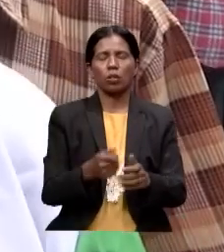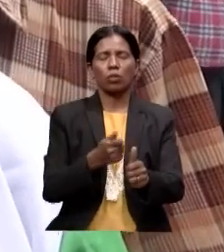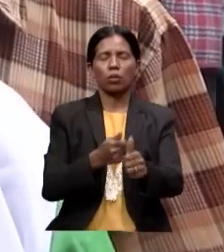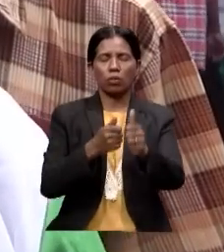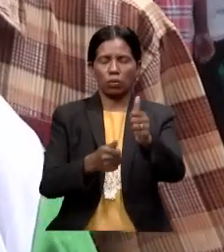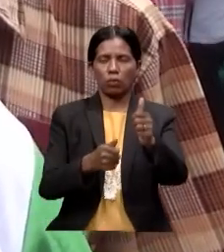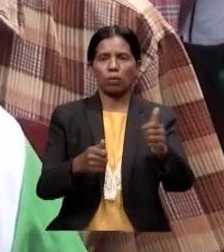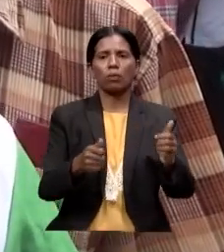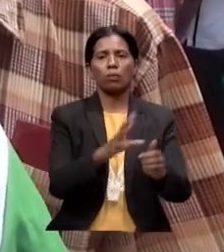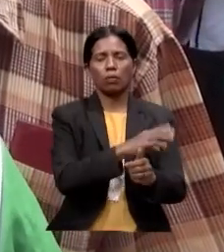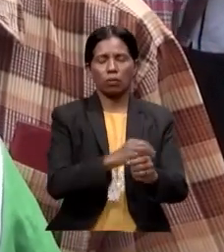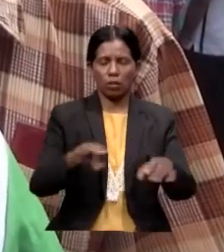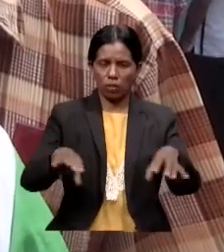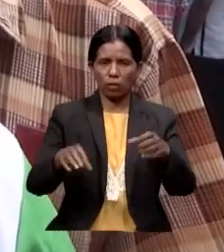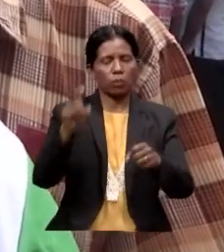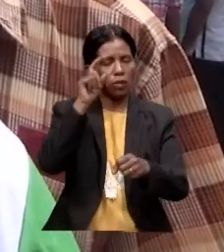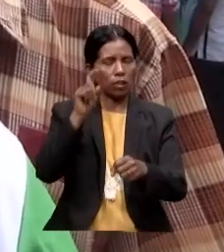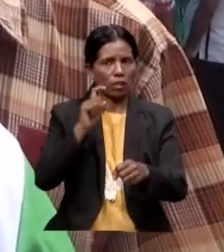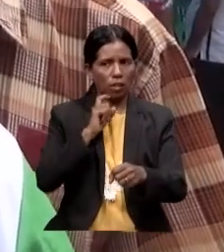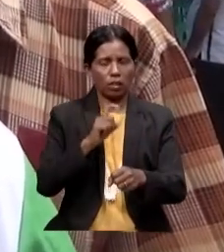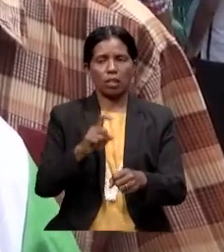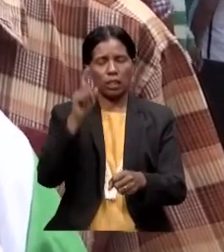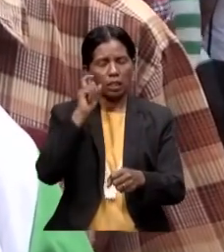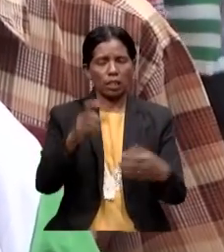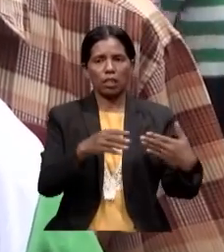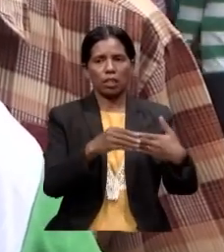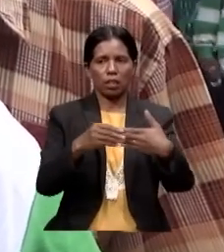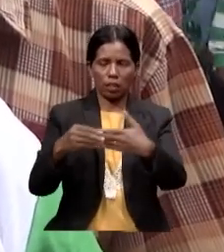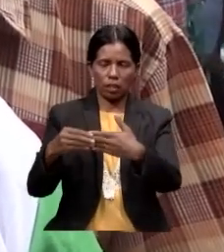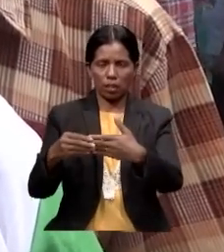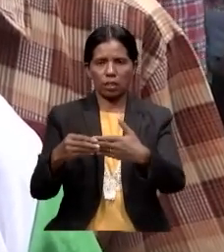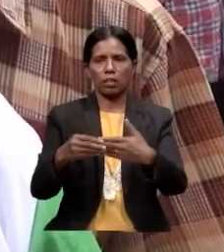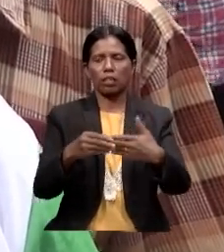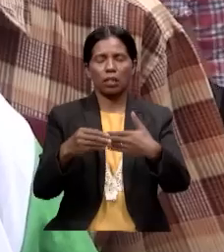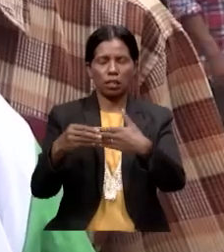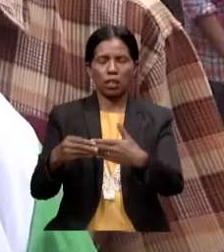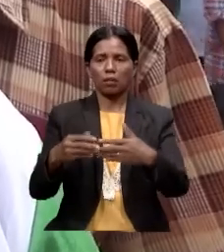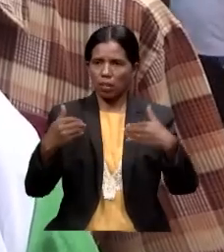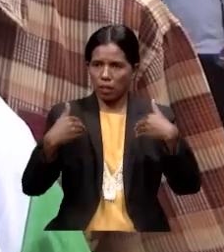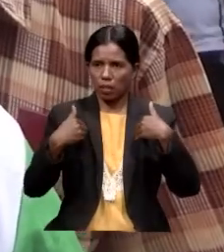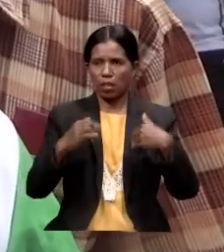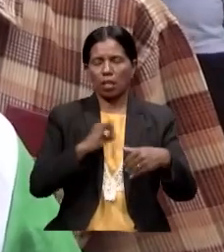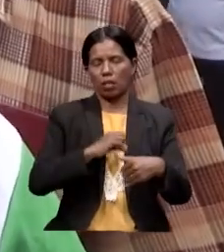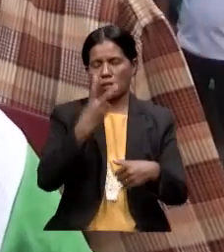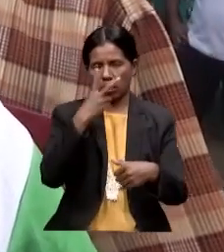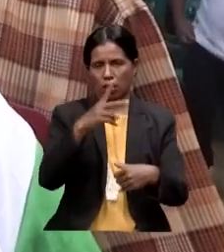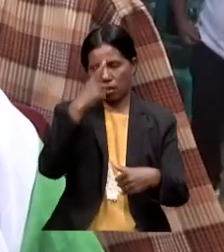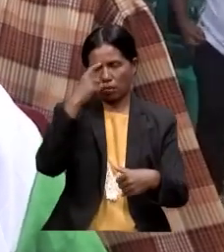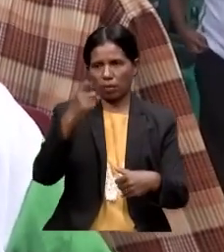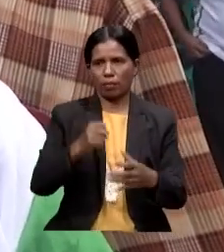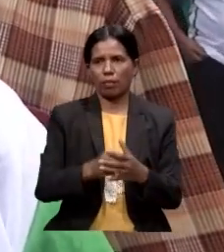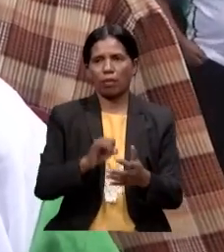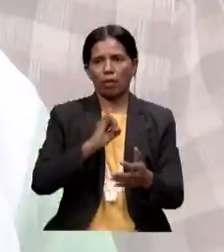chana na né durante né com chana na u durante né bem com chana na u obras né que ia agora ele também how how